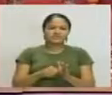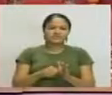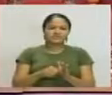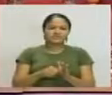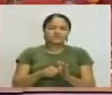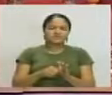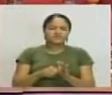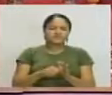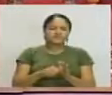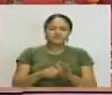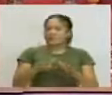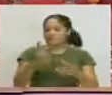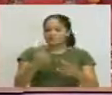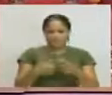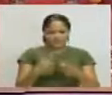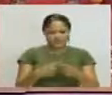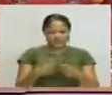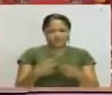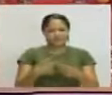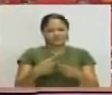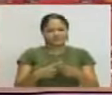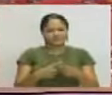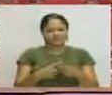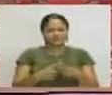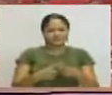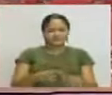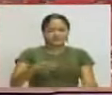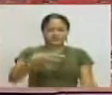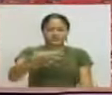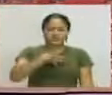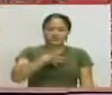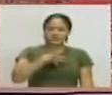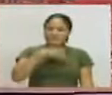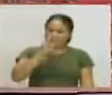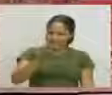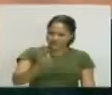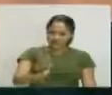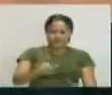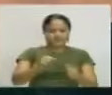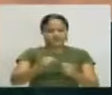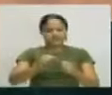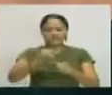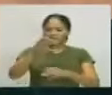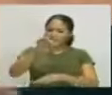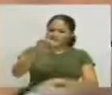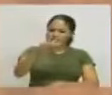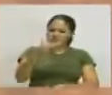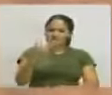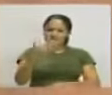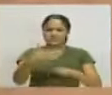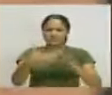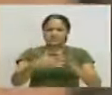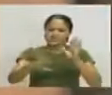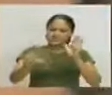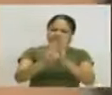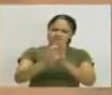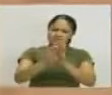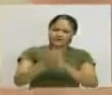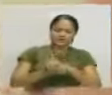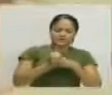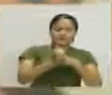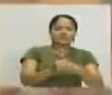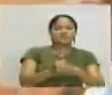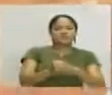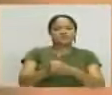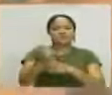Porque lá, de alguma maneira, já fizeram prevalecer essa regra. Vamos trazer para o meio aquele que está de fora. É